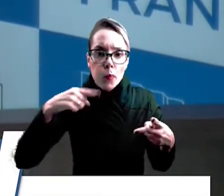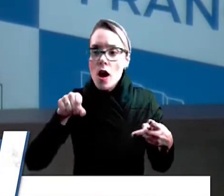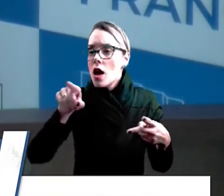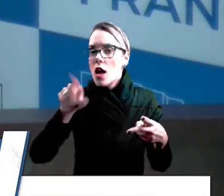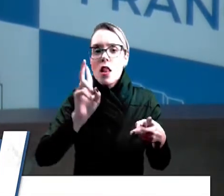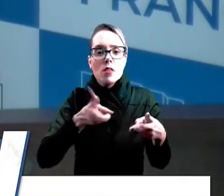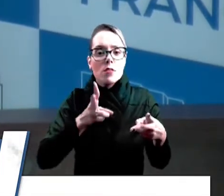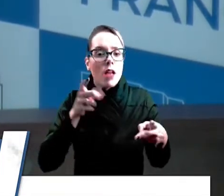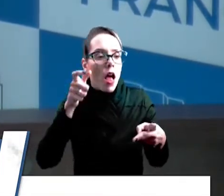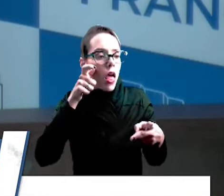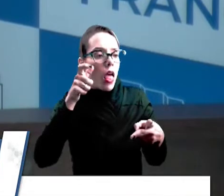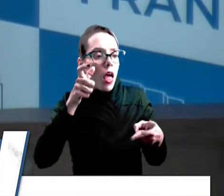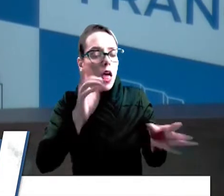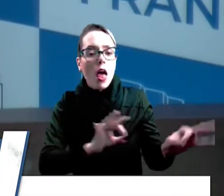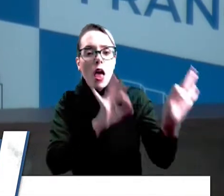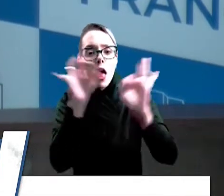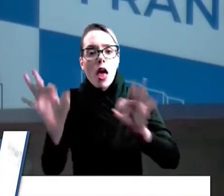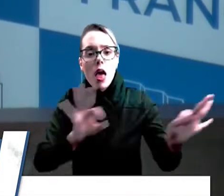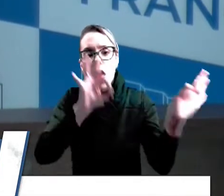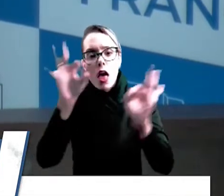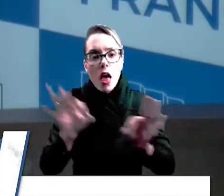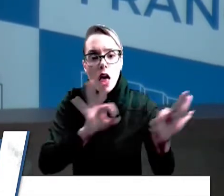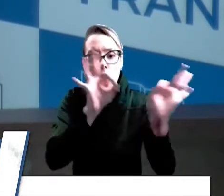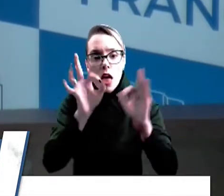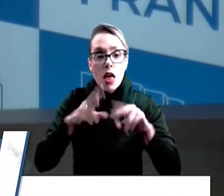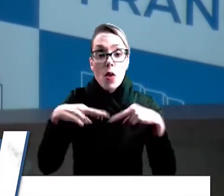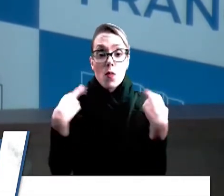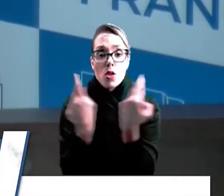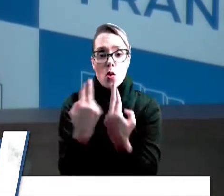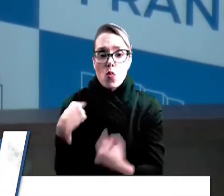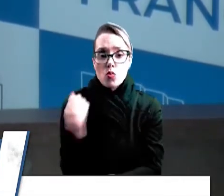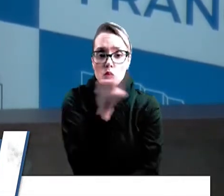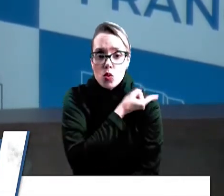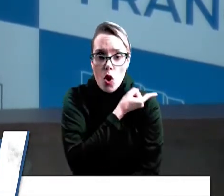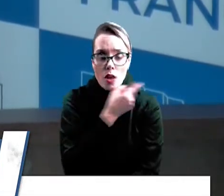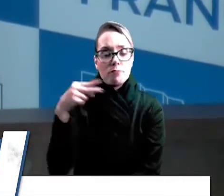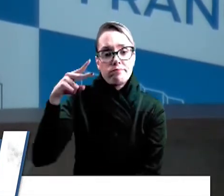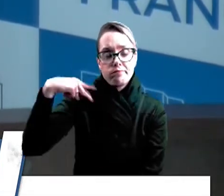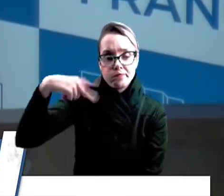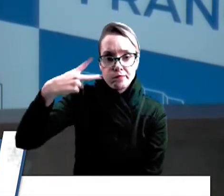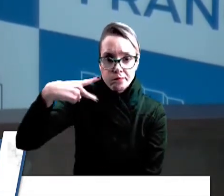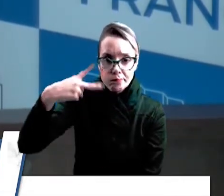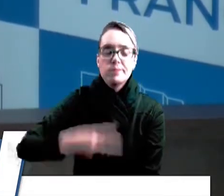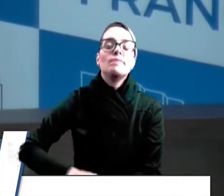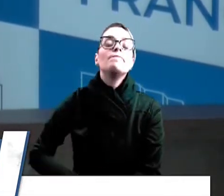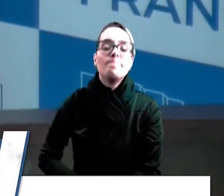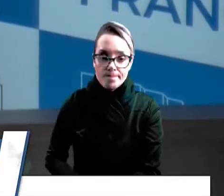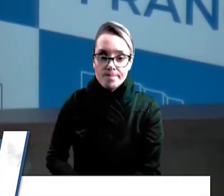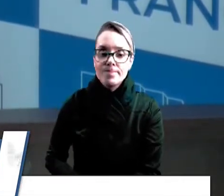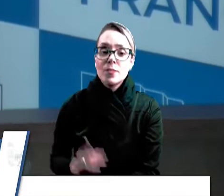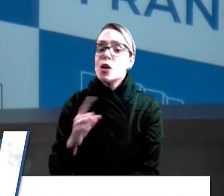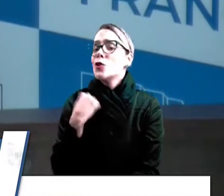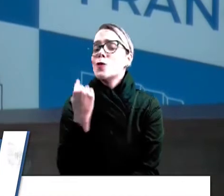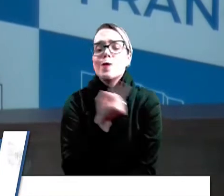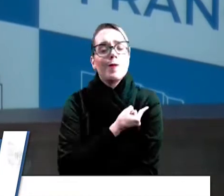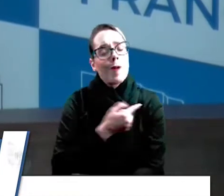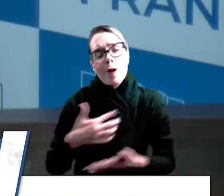né, e para nós é uma alegria muito grande e